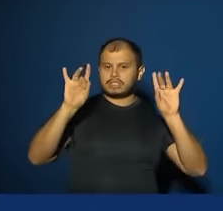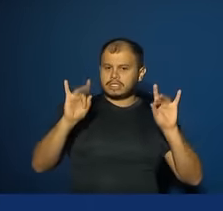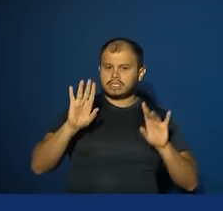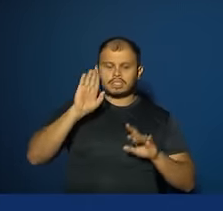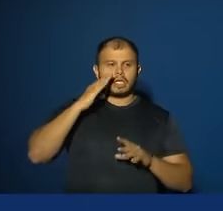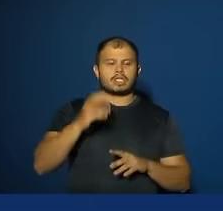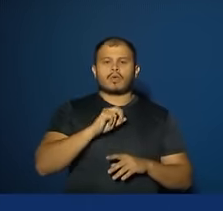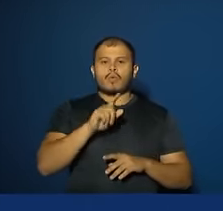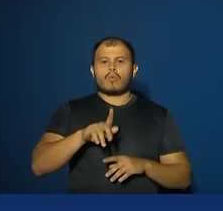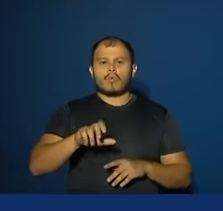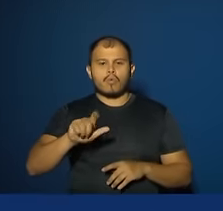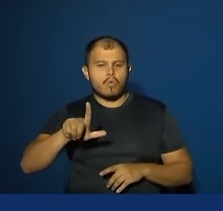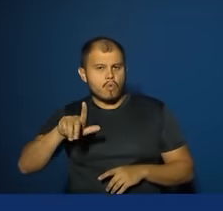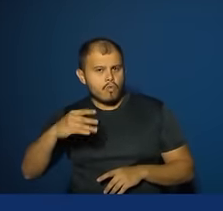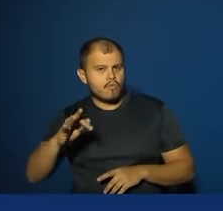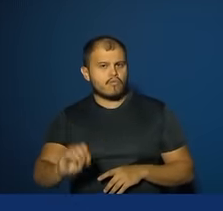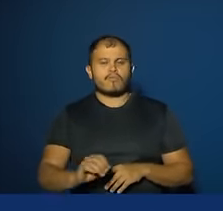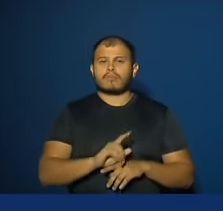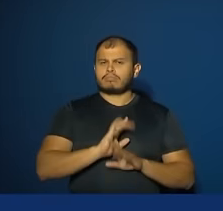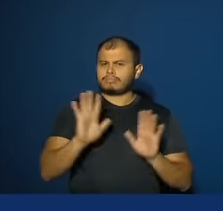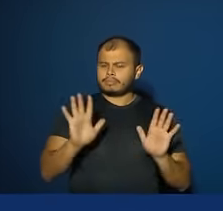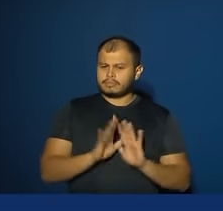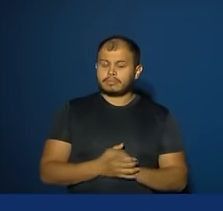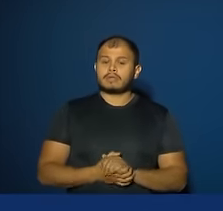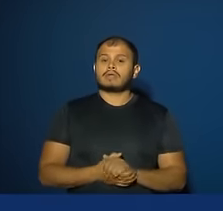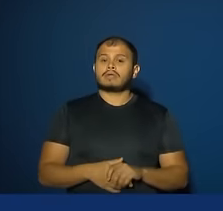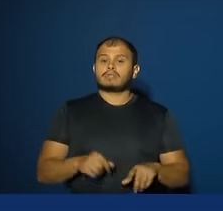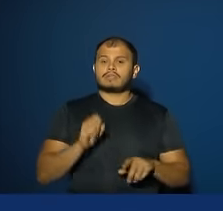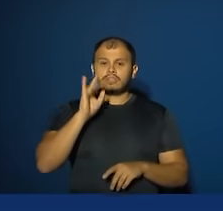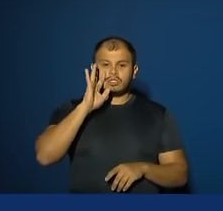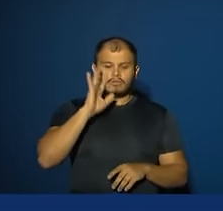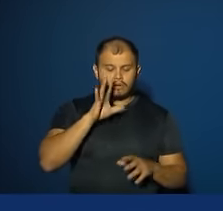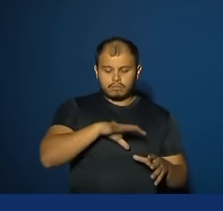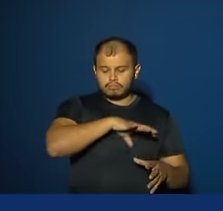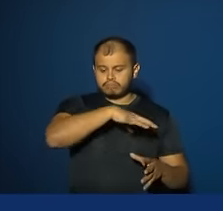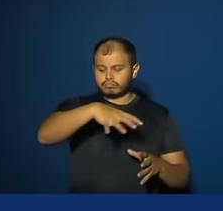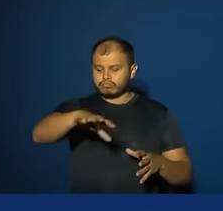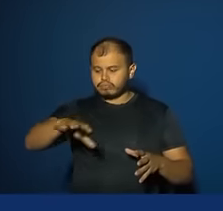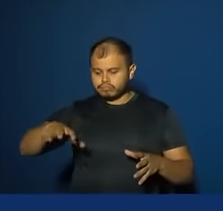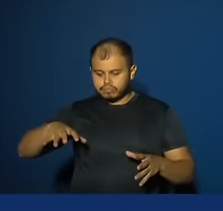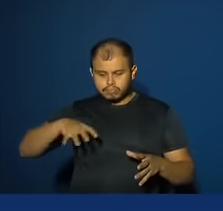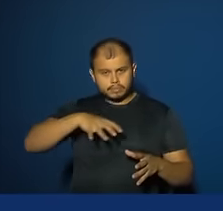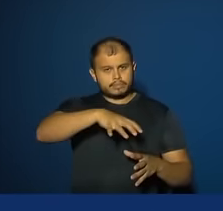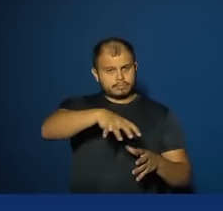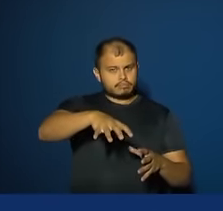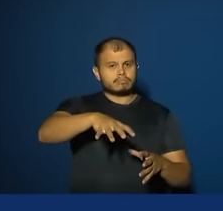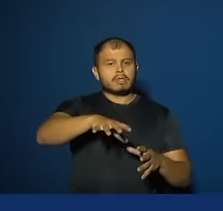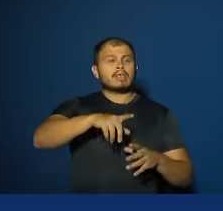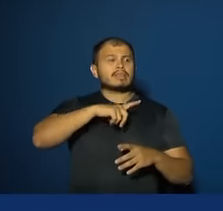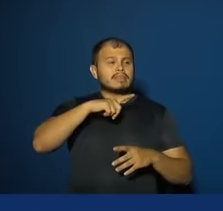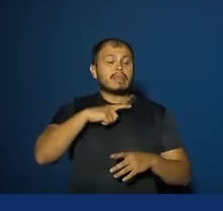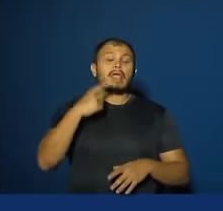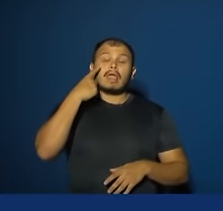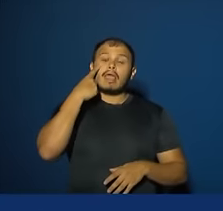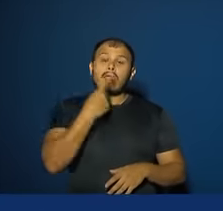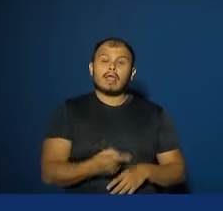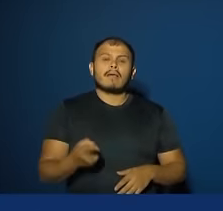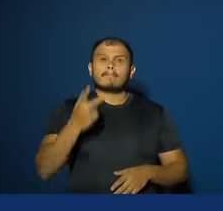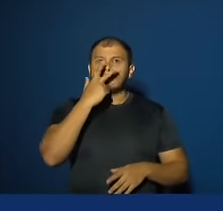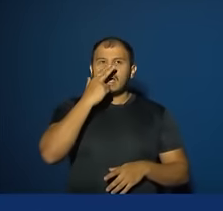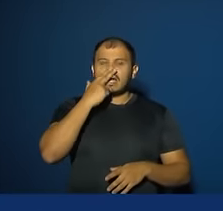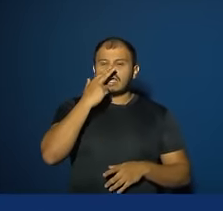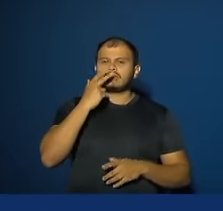golfo pérsico e o Mar Vermelho se a gente considera o greater near East Nós estamos vendo uma